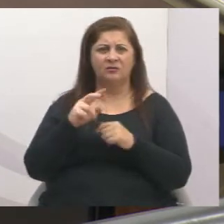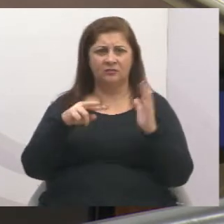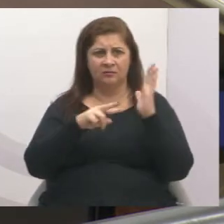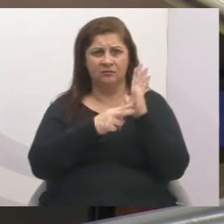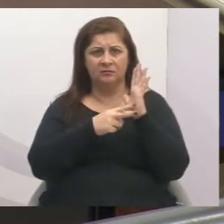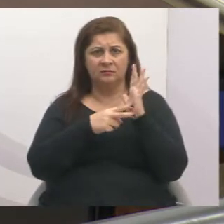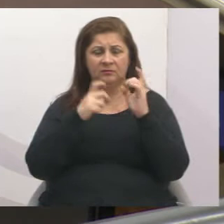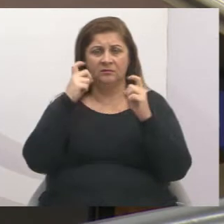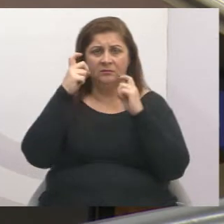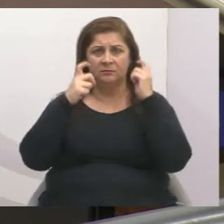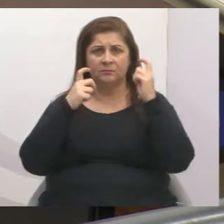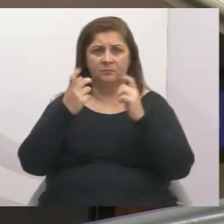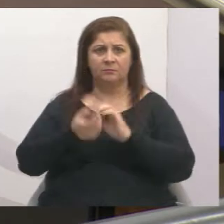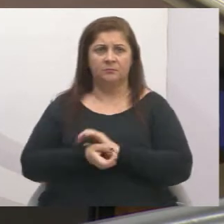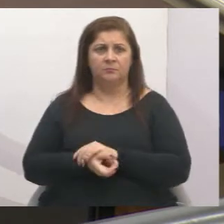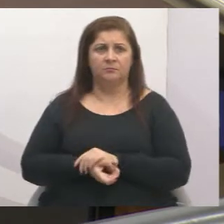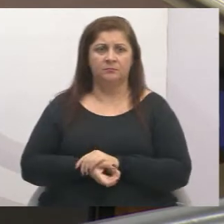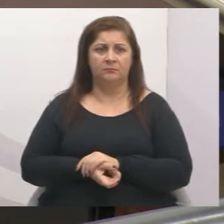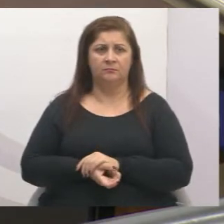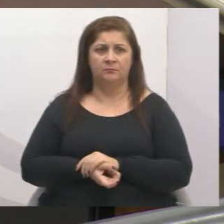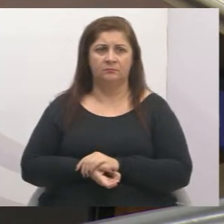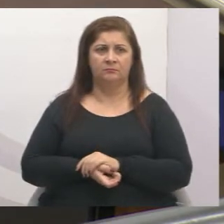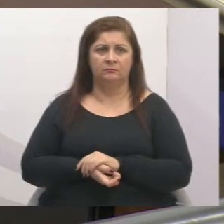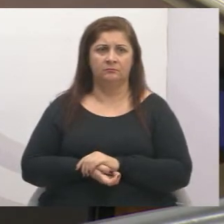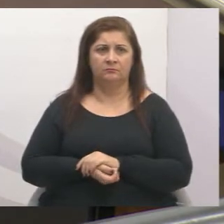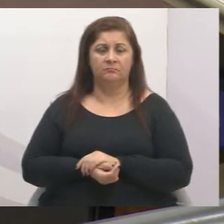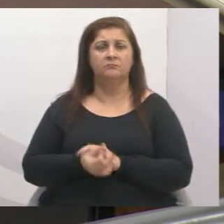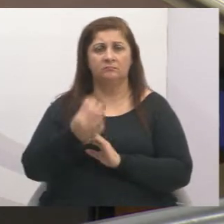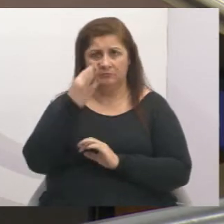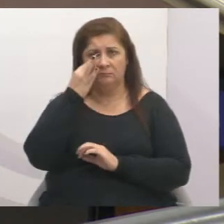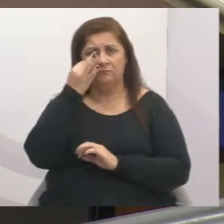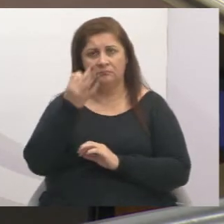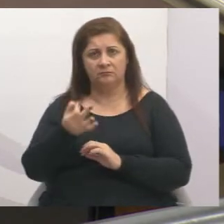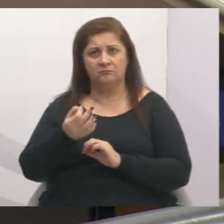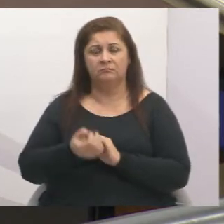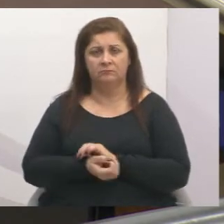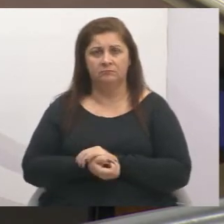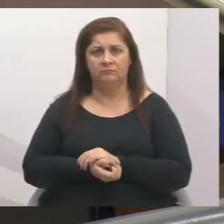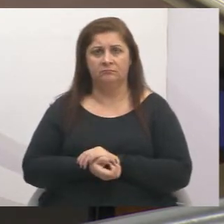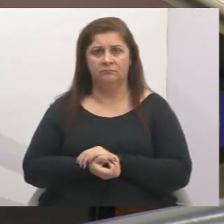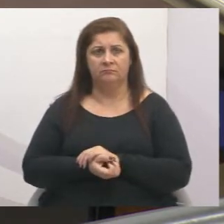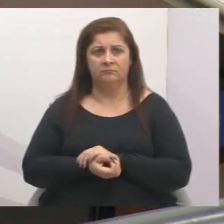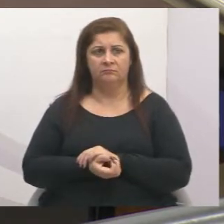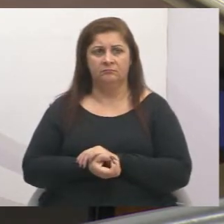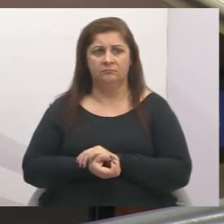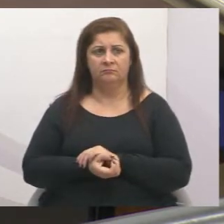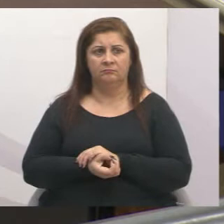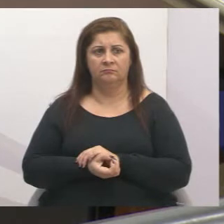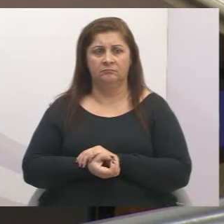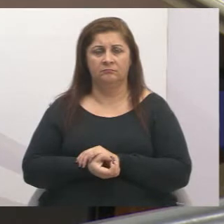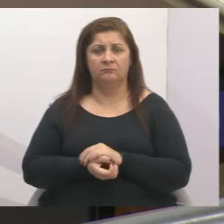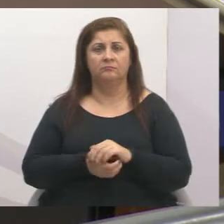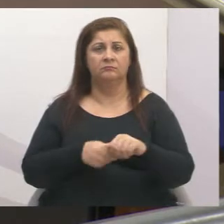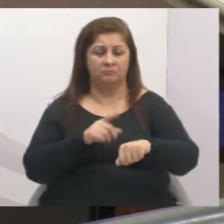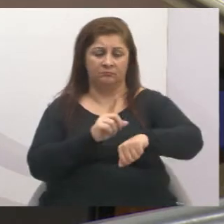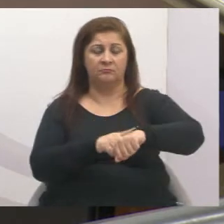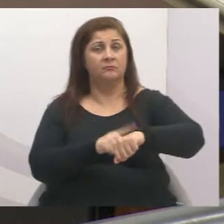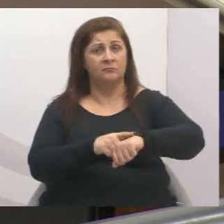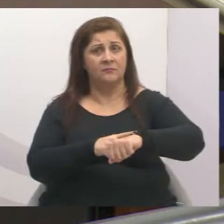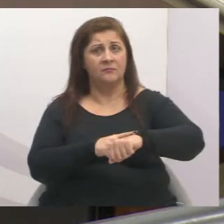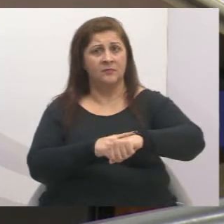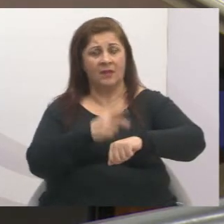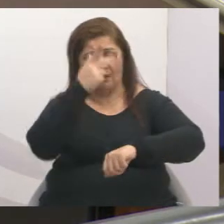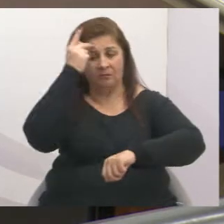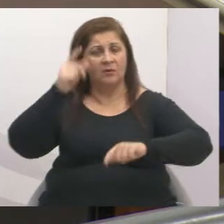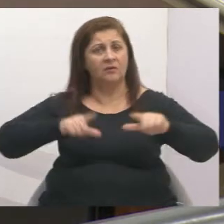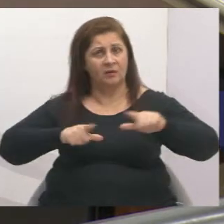se importando. Então, chama atenção, eu acho que está na hora dos